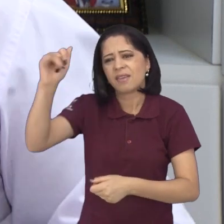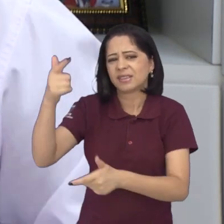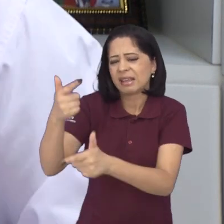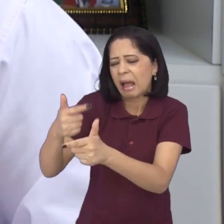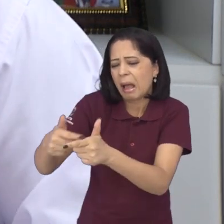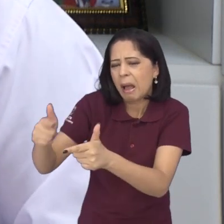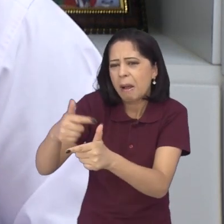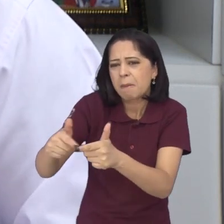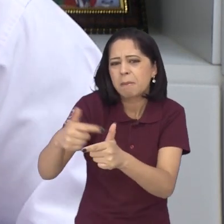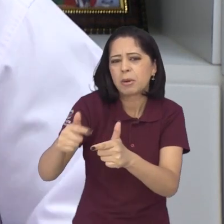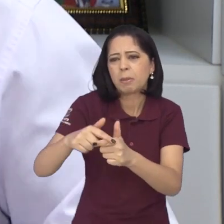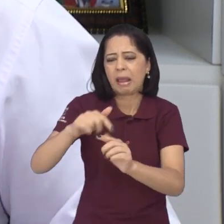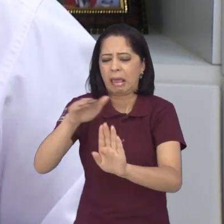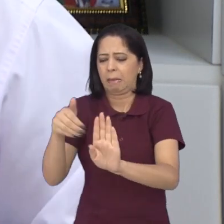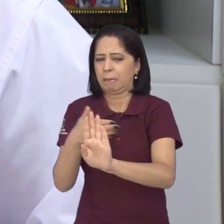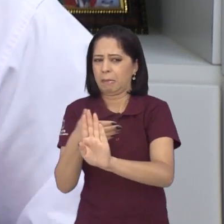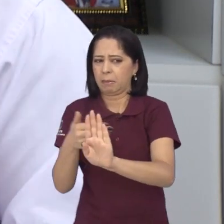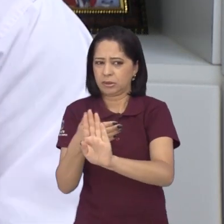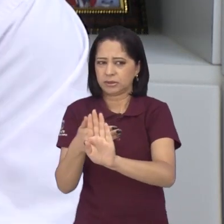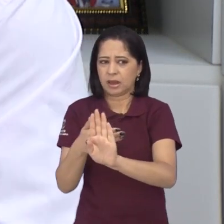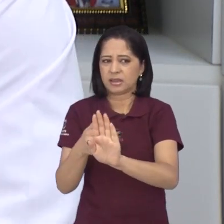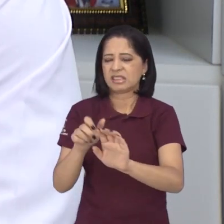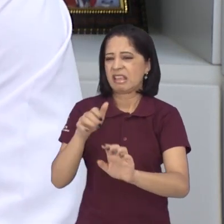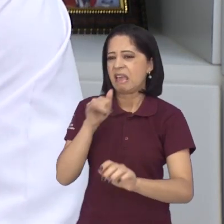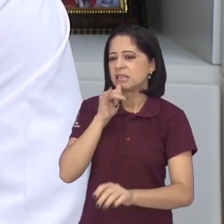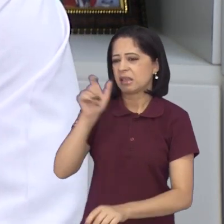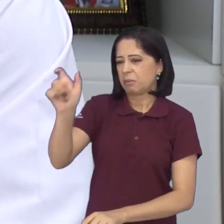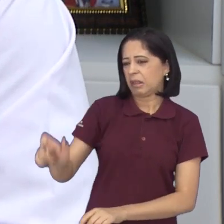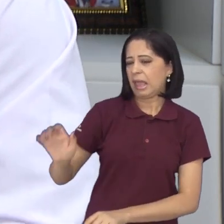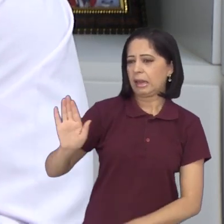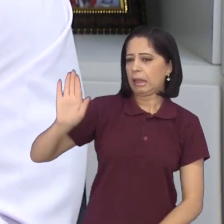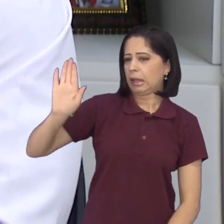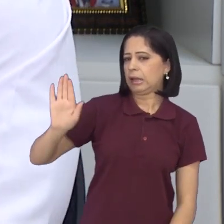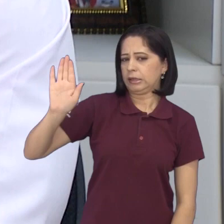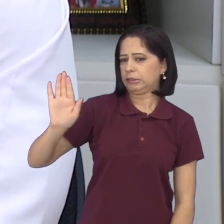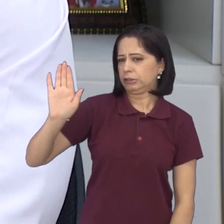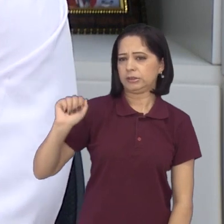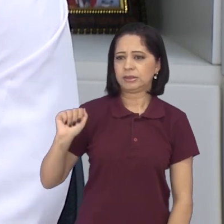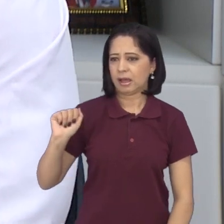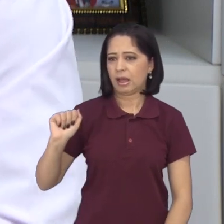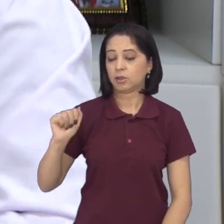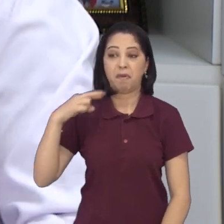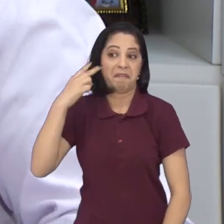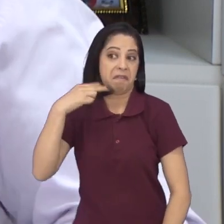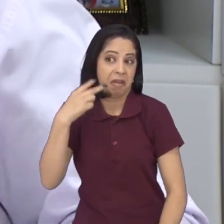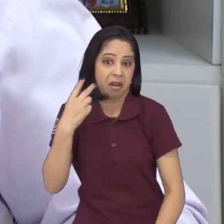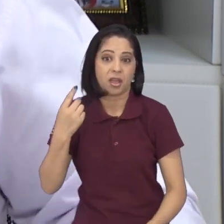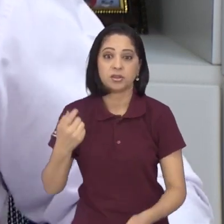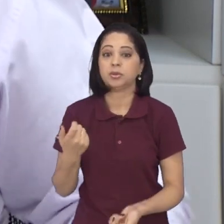burla, não haja nenhuma situação onde o candidato, seja ele candidato ou